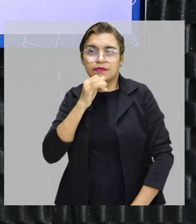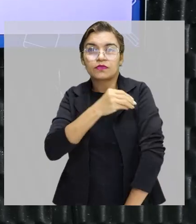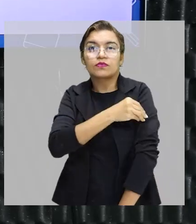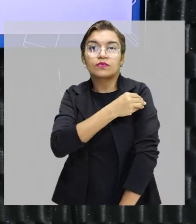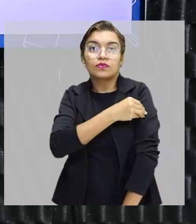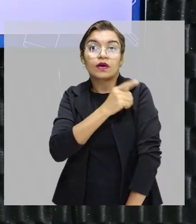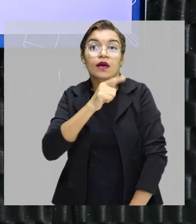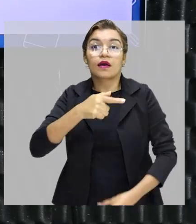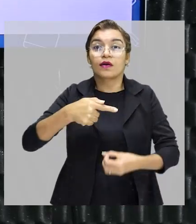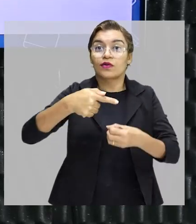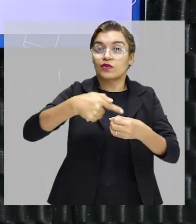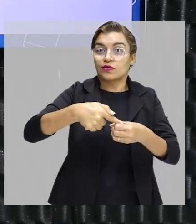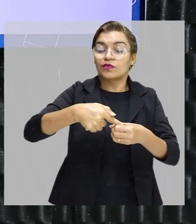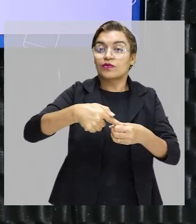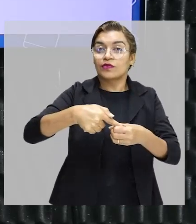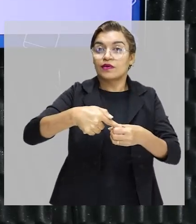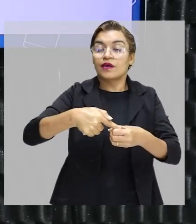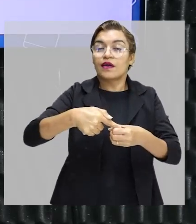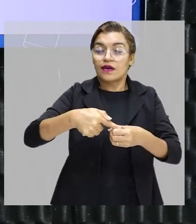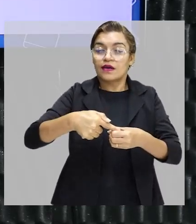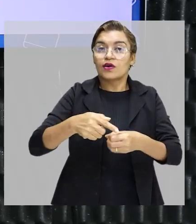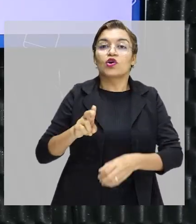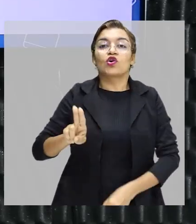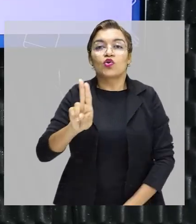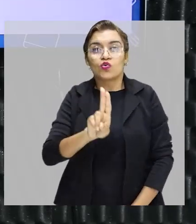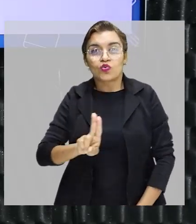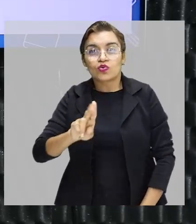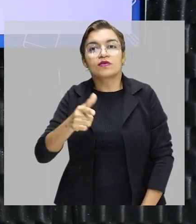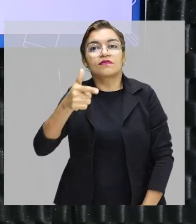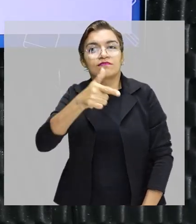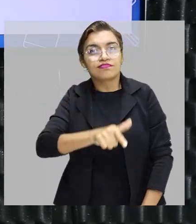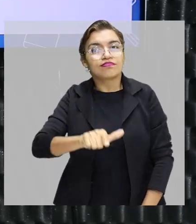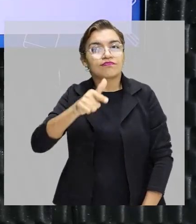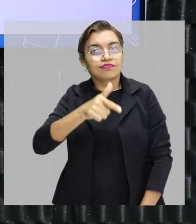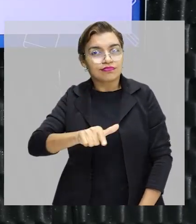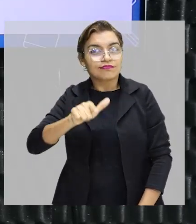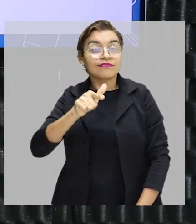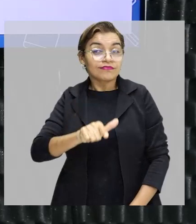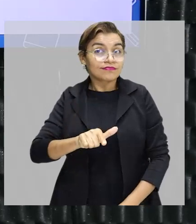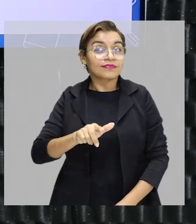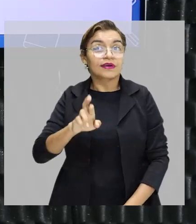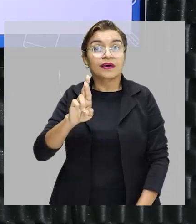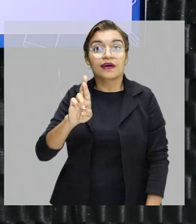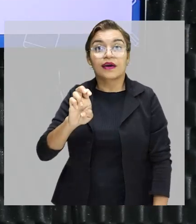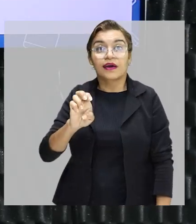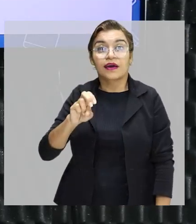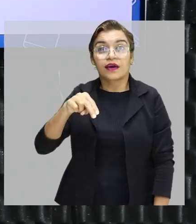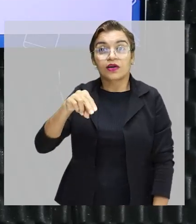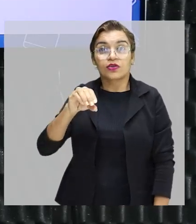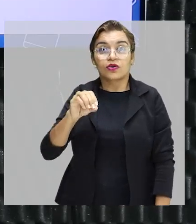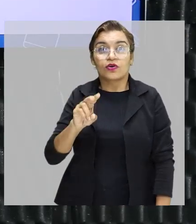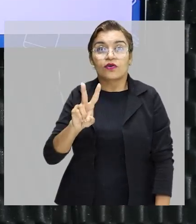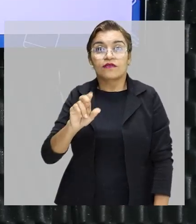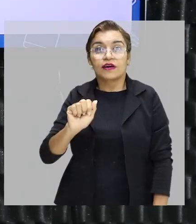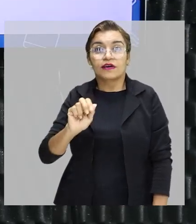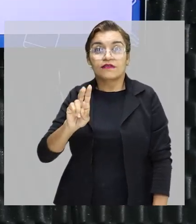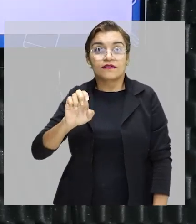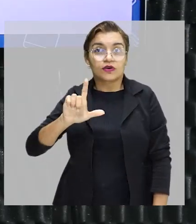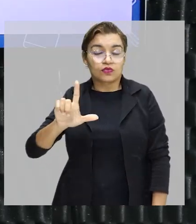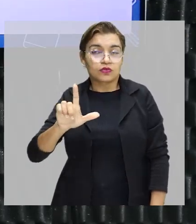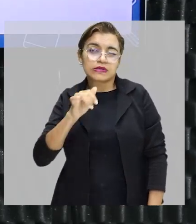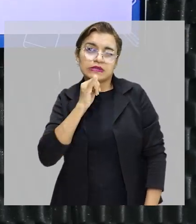é um combustível renovável, certo? Então, a gente pode replantar